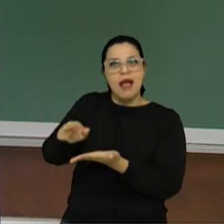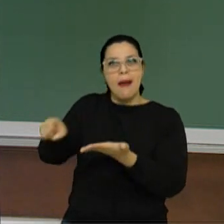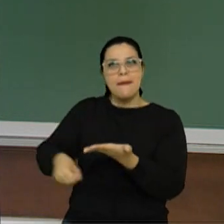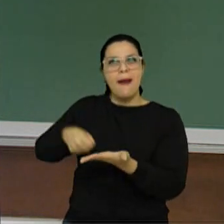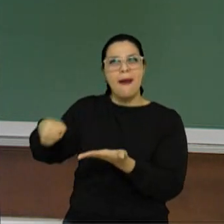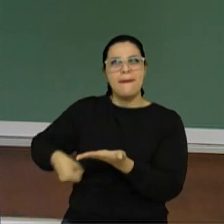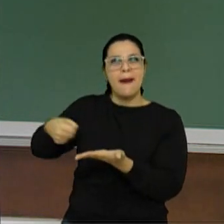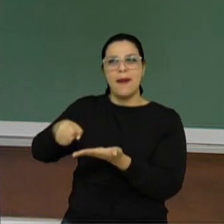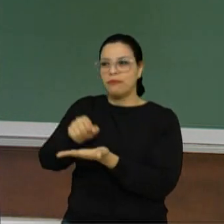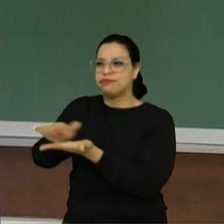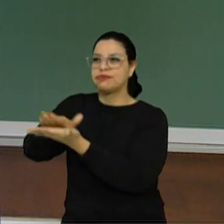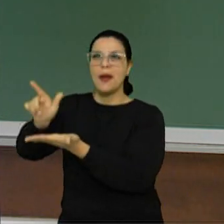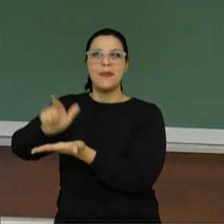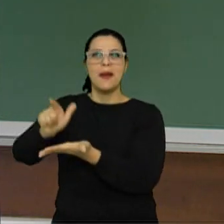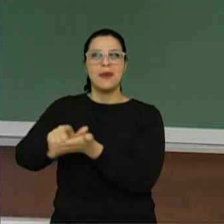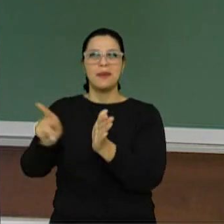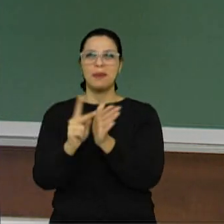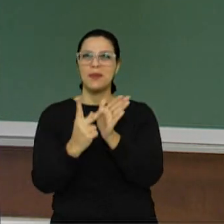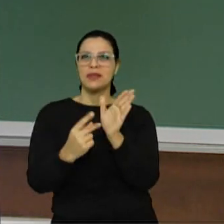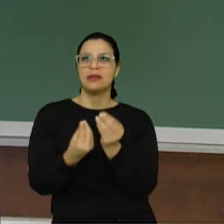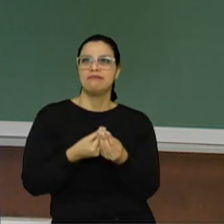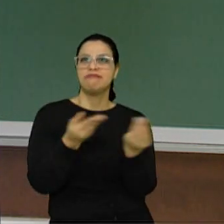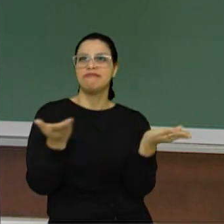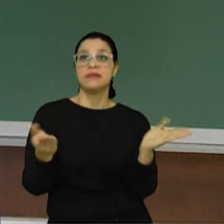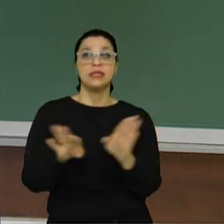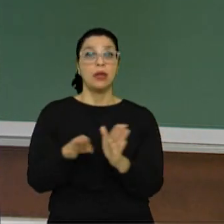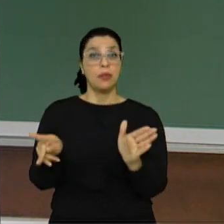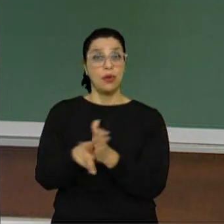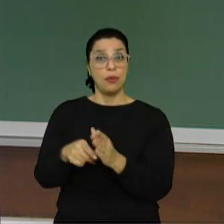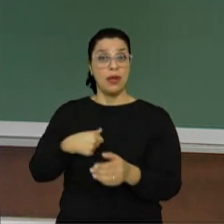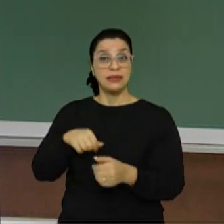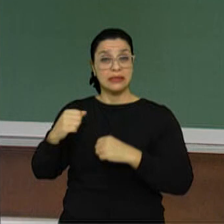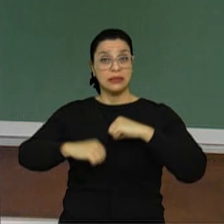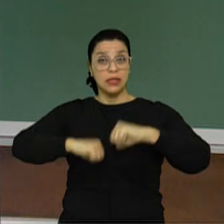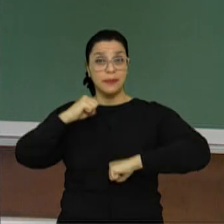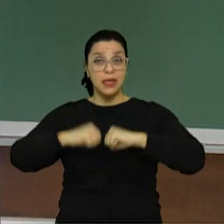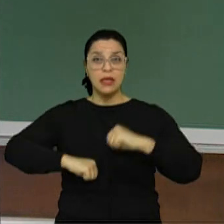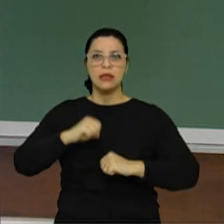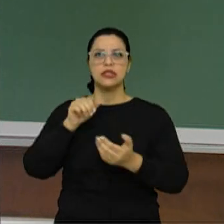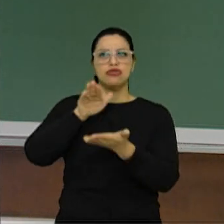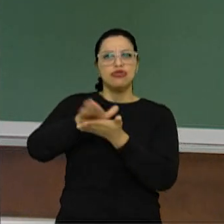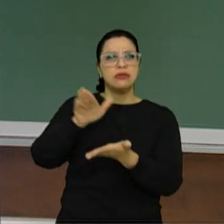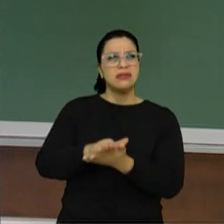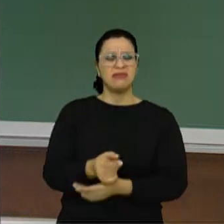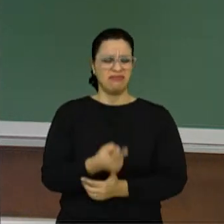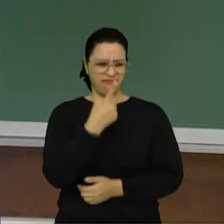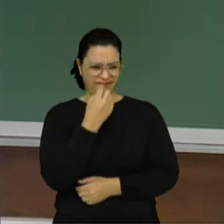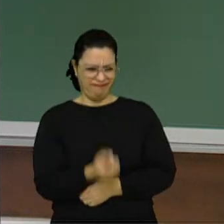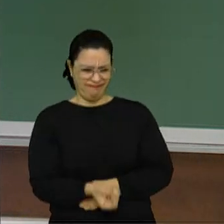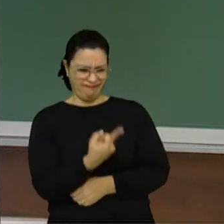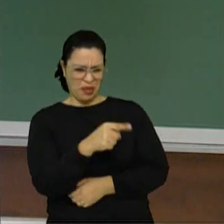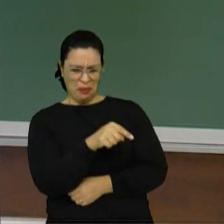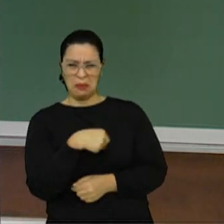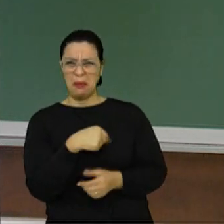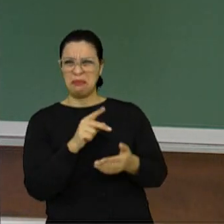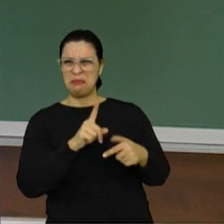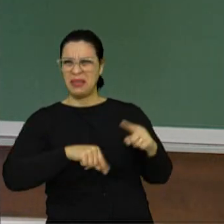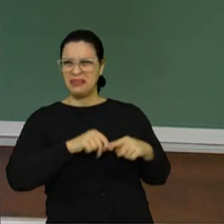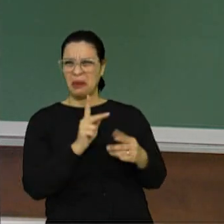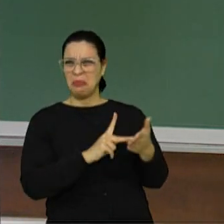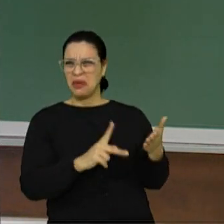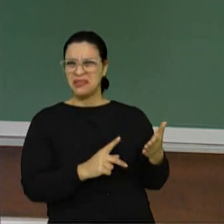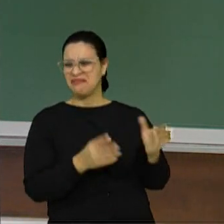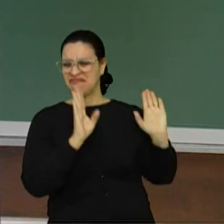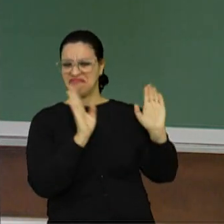seu material, ou seja, as editoras, né, da época não se interessavam pelo material produzido